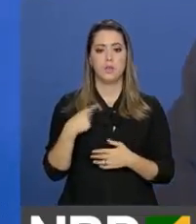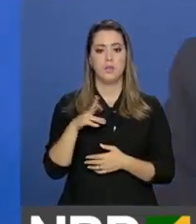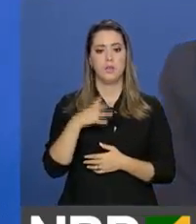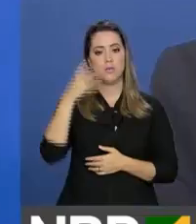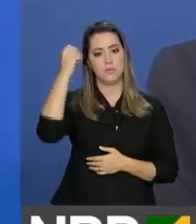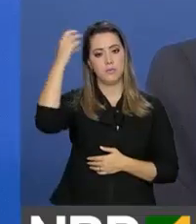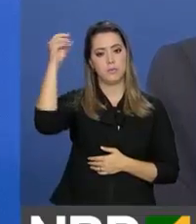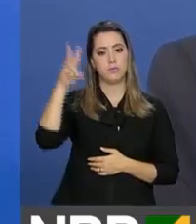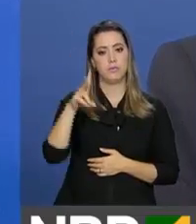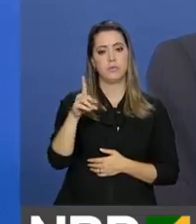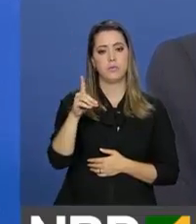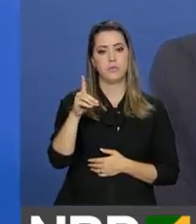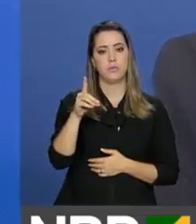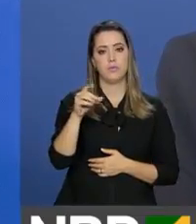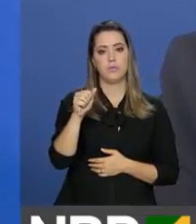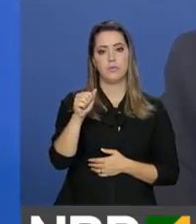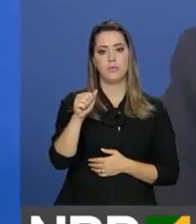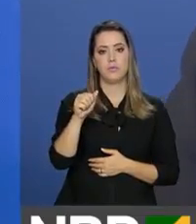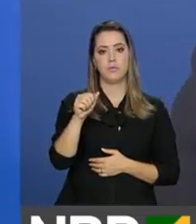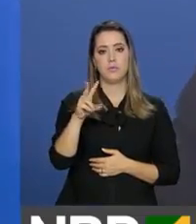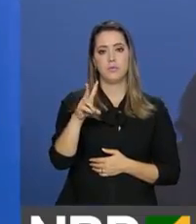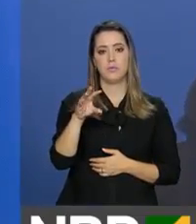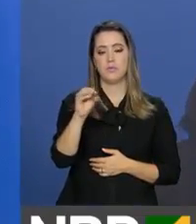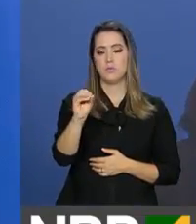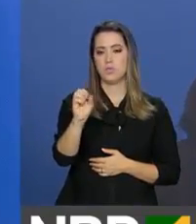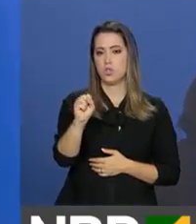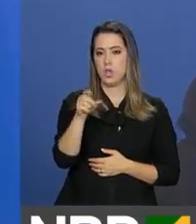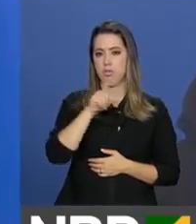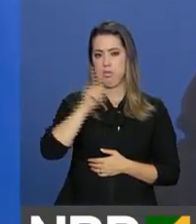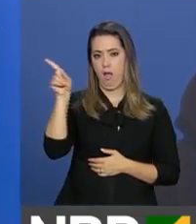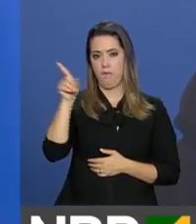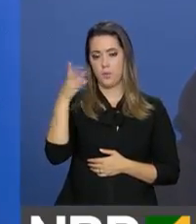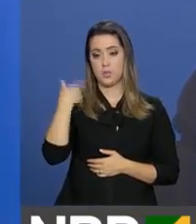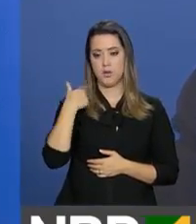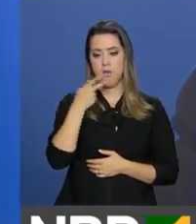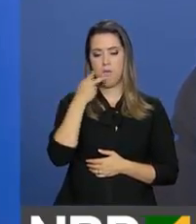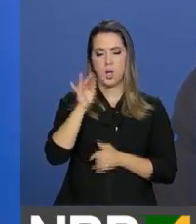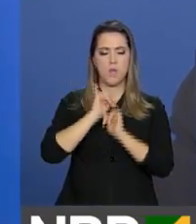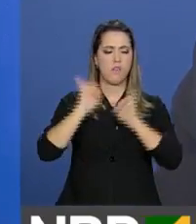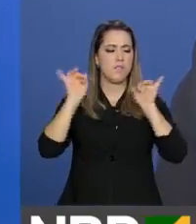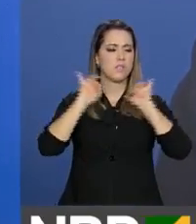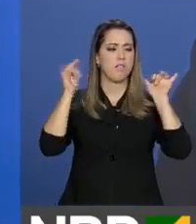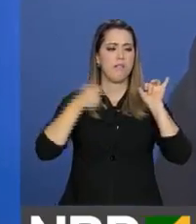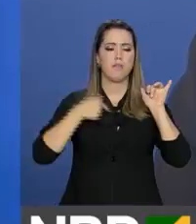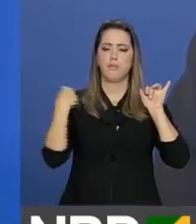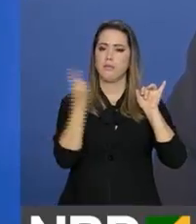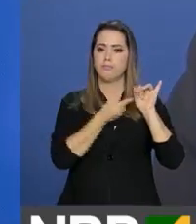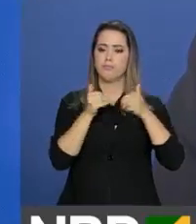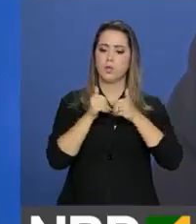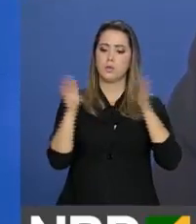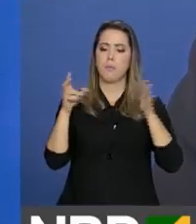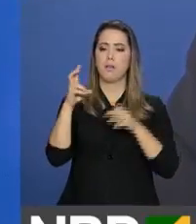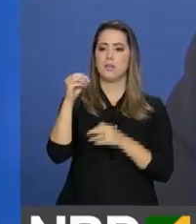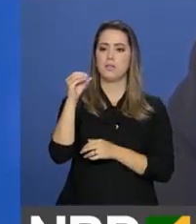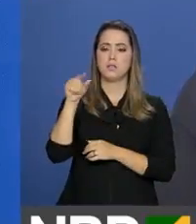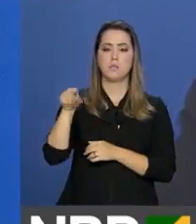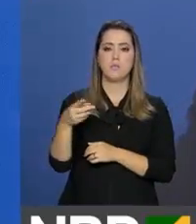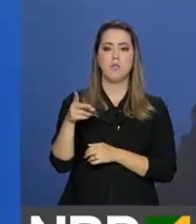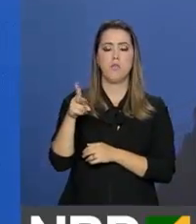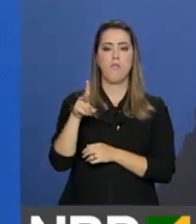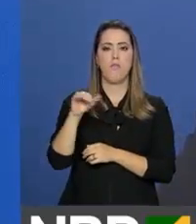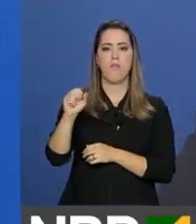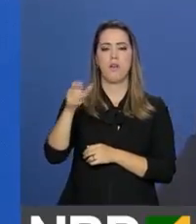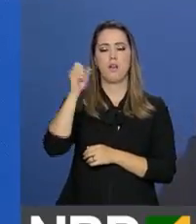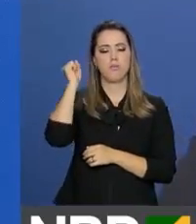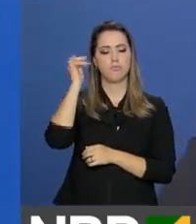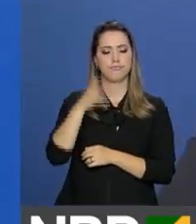no meu discurso havia como um grande feito a circunstância de que nós tínhamos aberto essas 500 mil vagas. E o